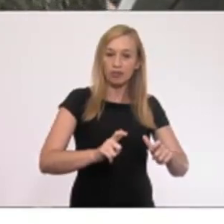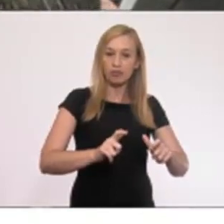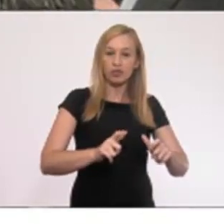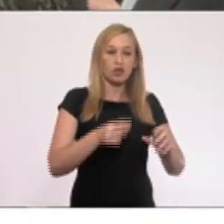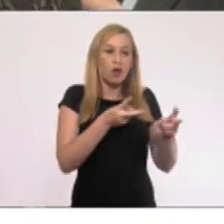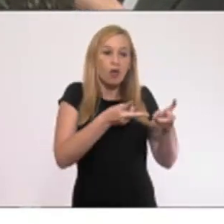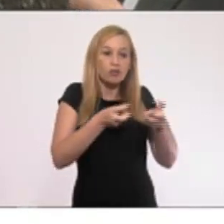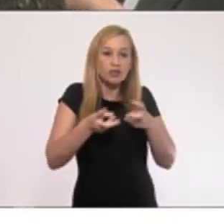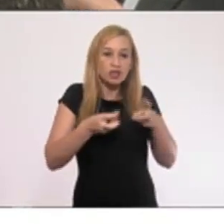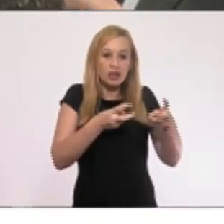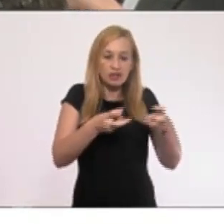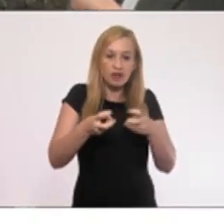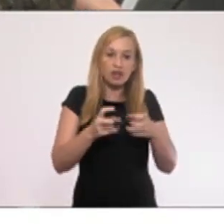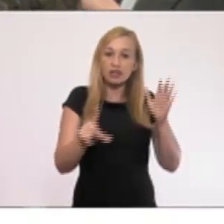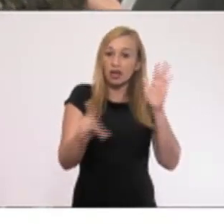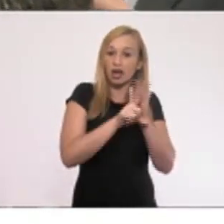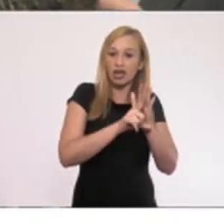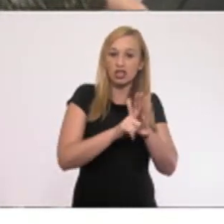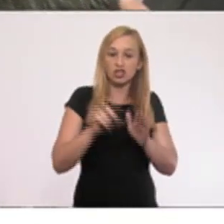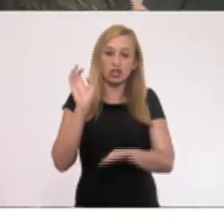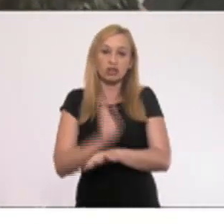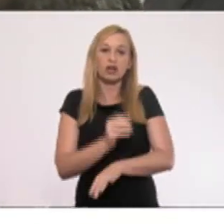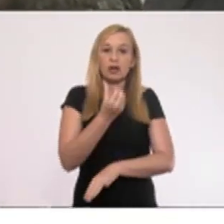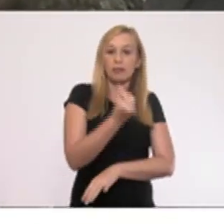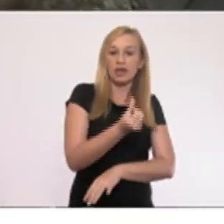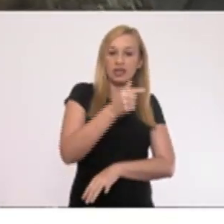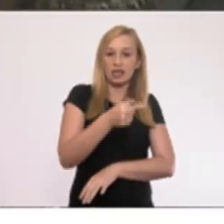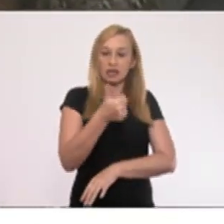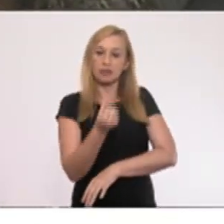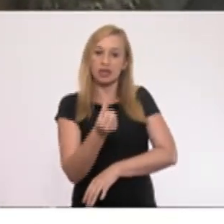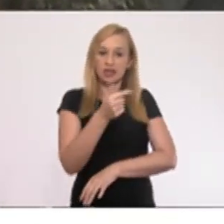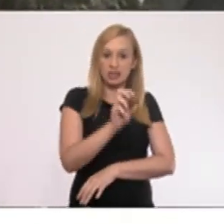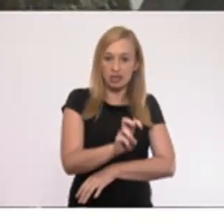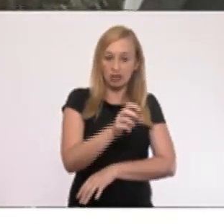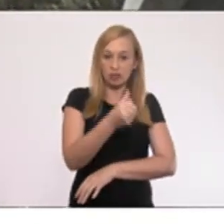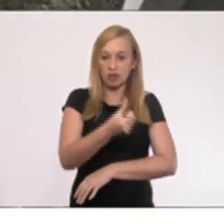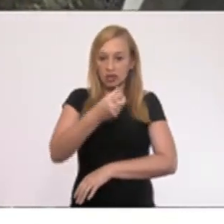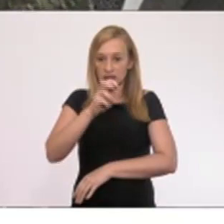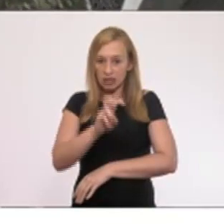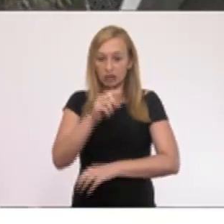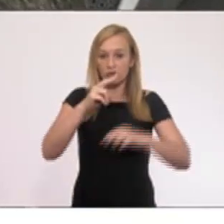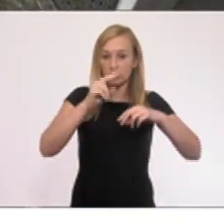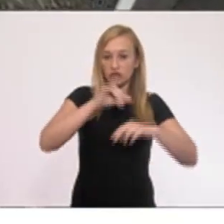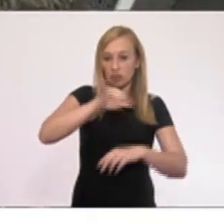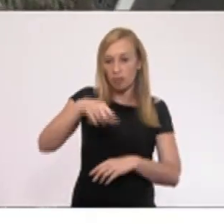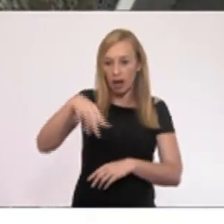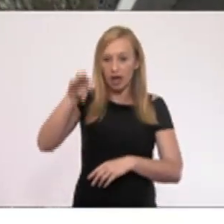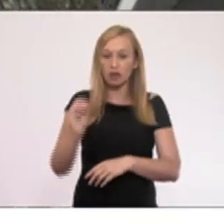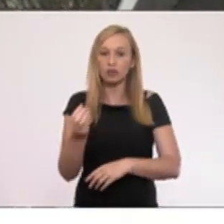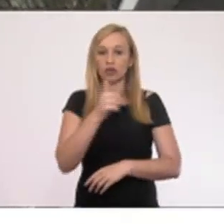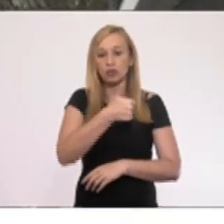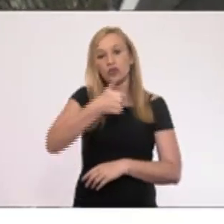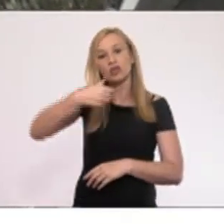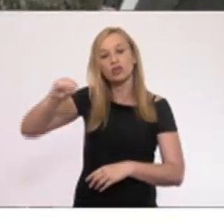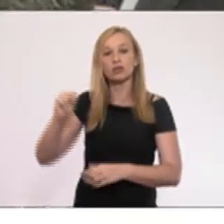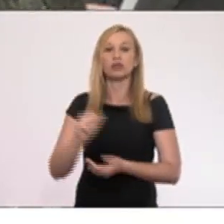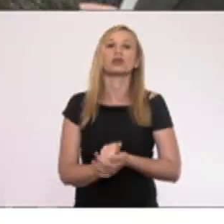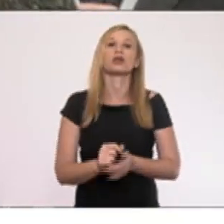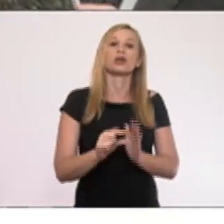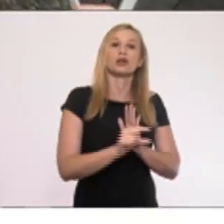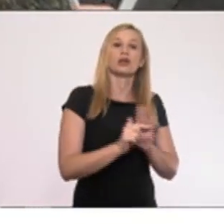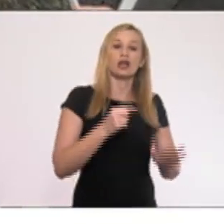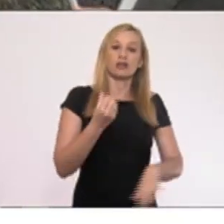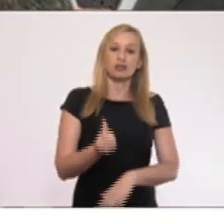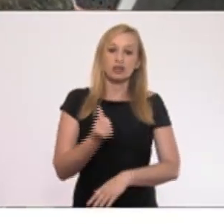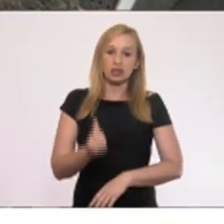observarão o disposto na Lei Estadual 6765, de 5 de maio de 2014. Parágrafo 6º.